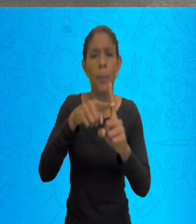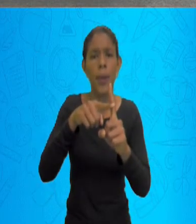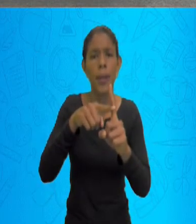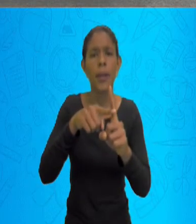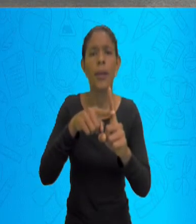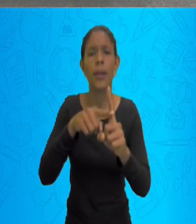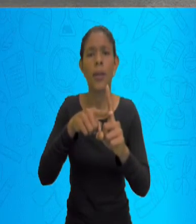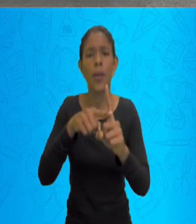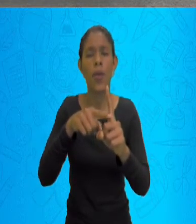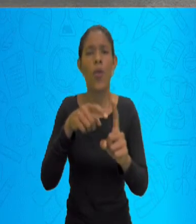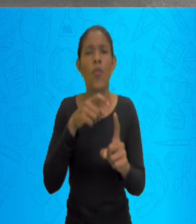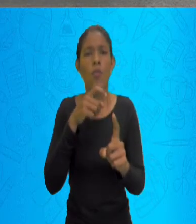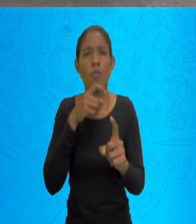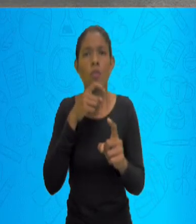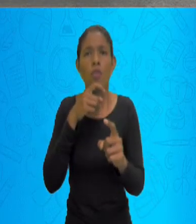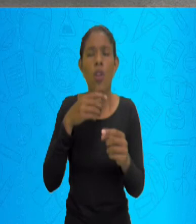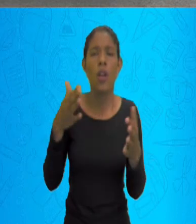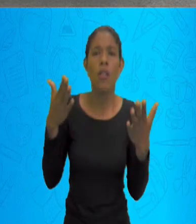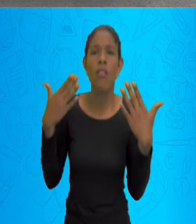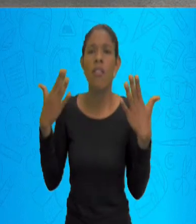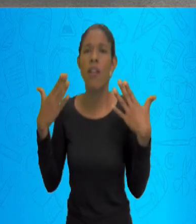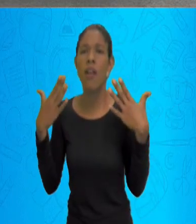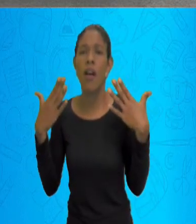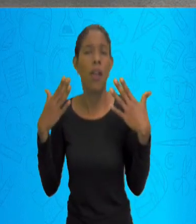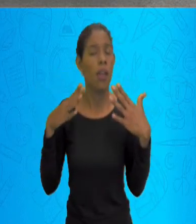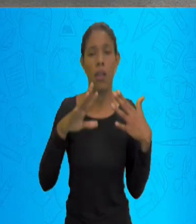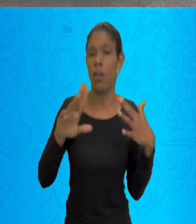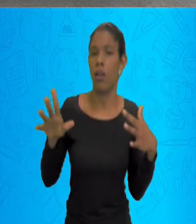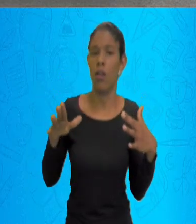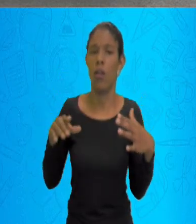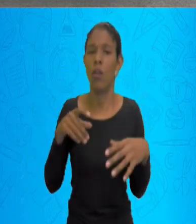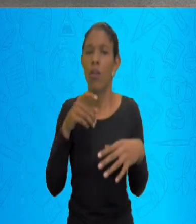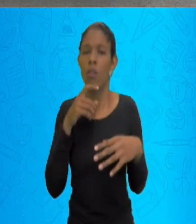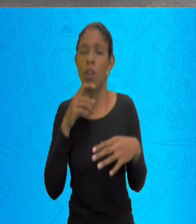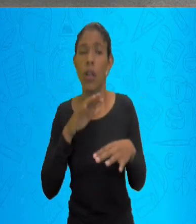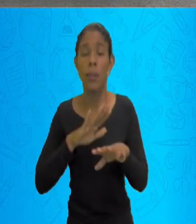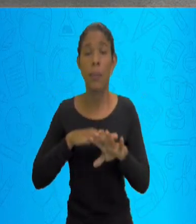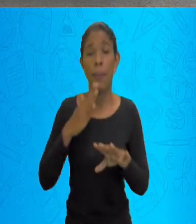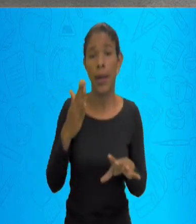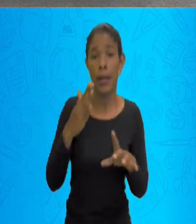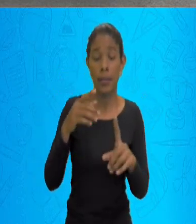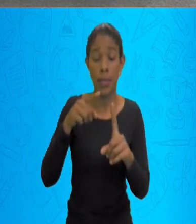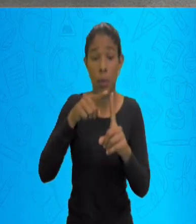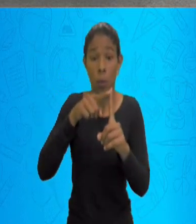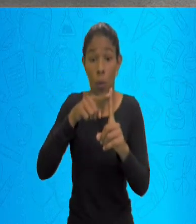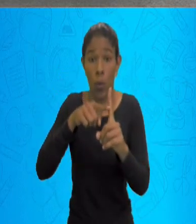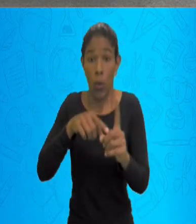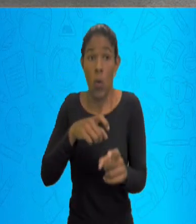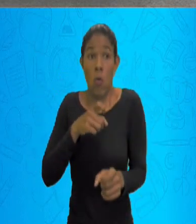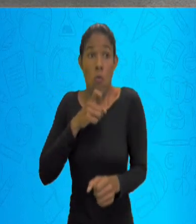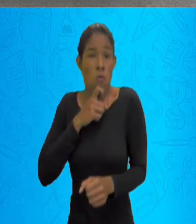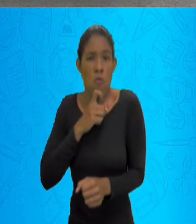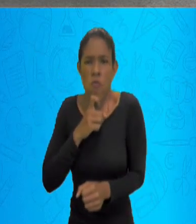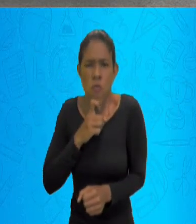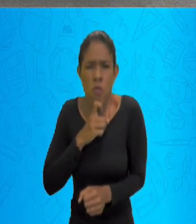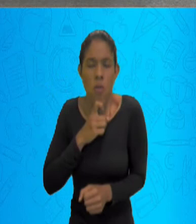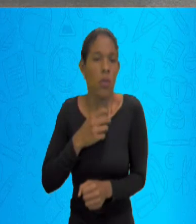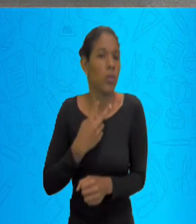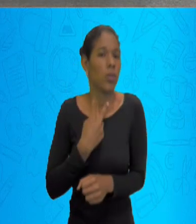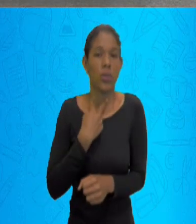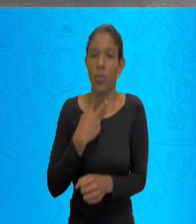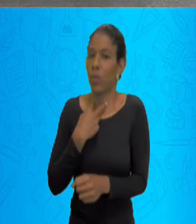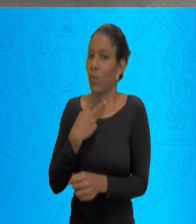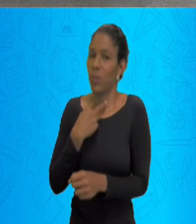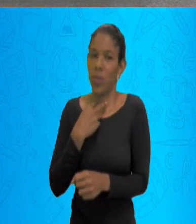se estabilizar. Outros momentos, se a temperatura está muito baixa, eles precisam estar num lugar aonde